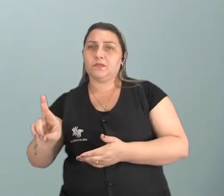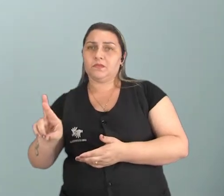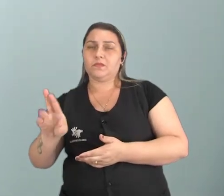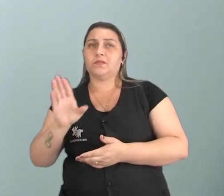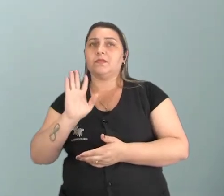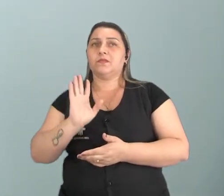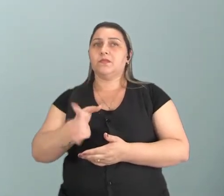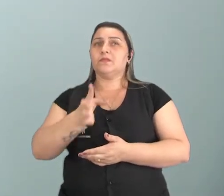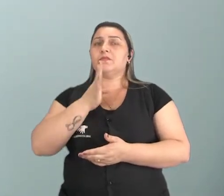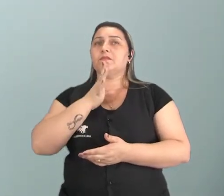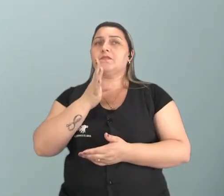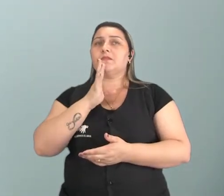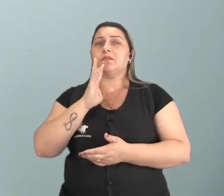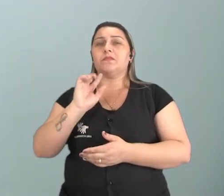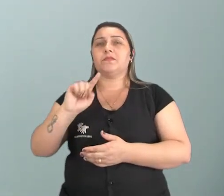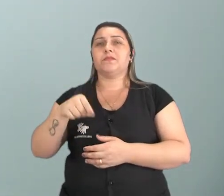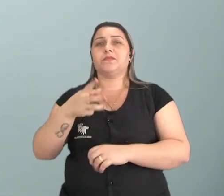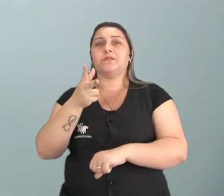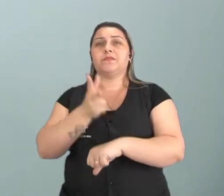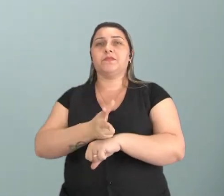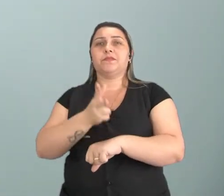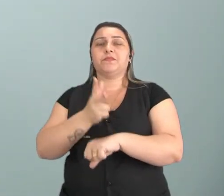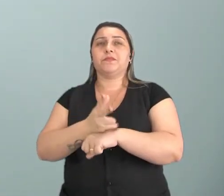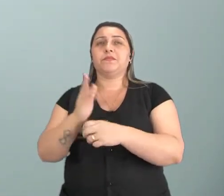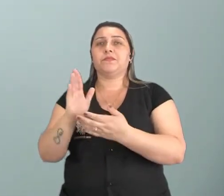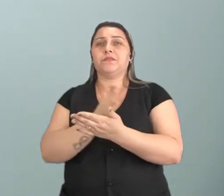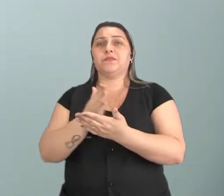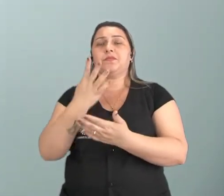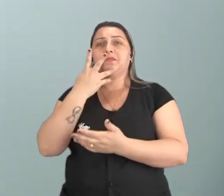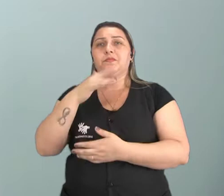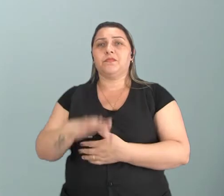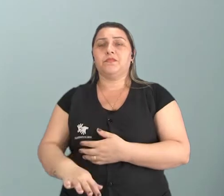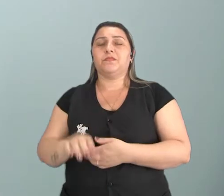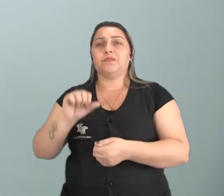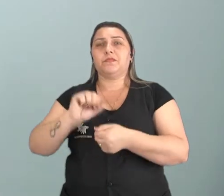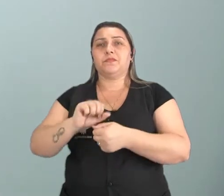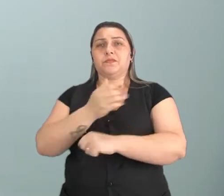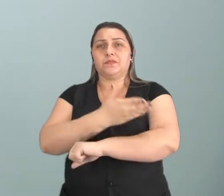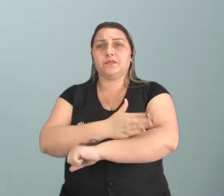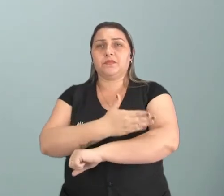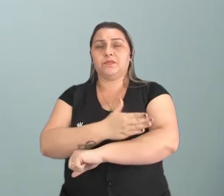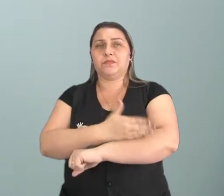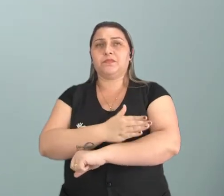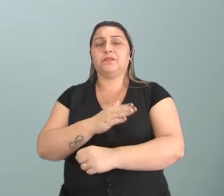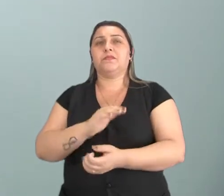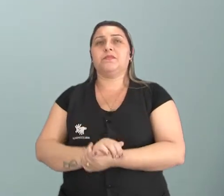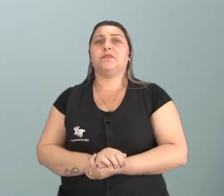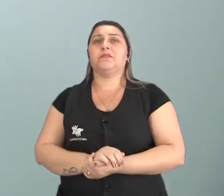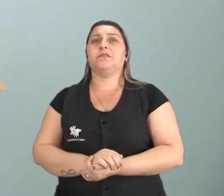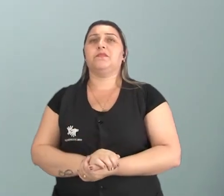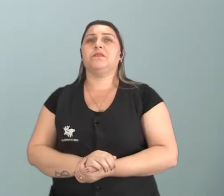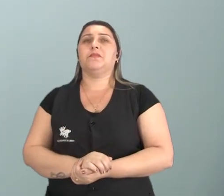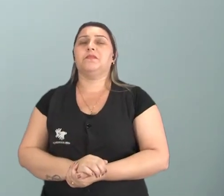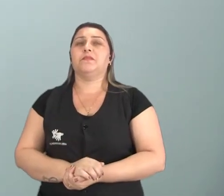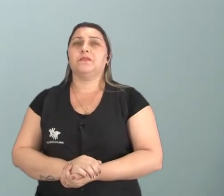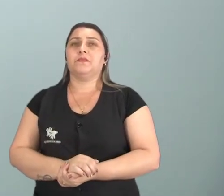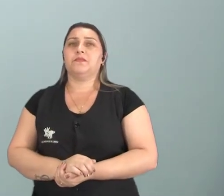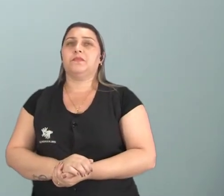aí depois a gente vai ver um vídeo de algumas crianças fazendo a prática do parkour e até